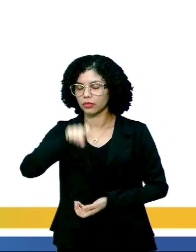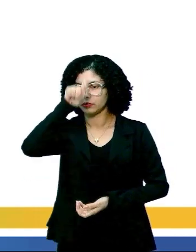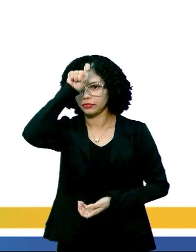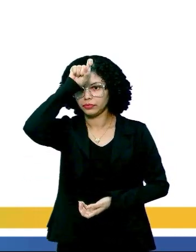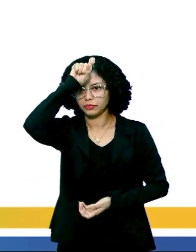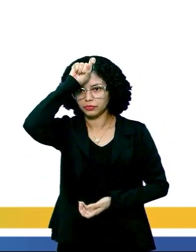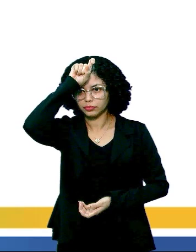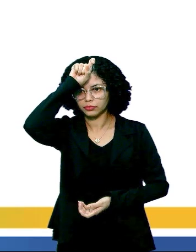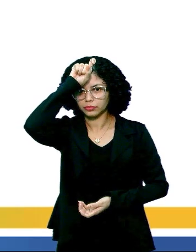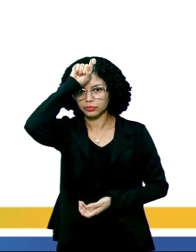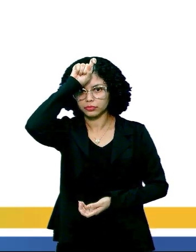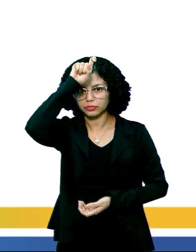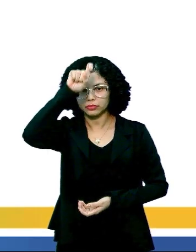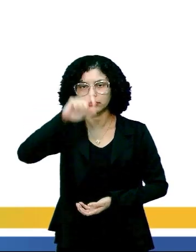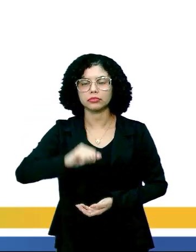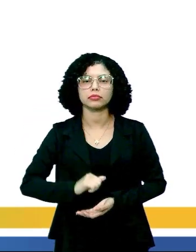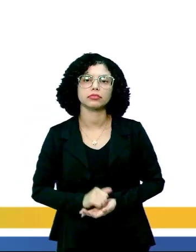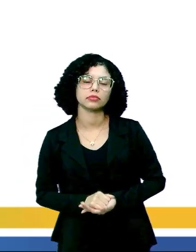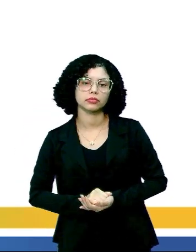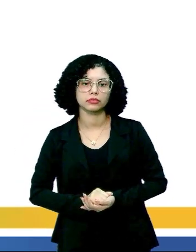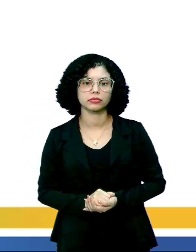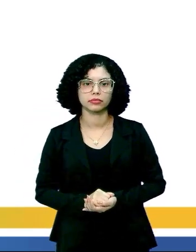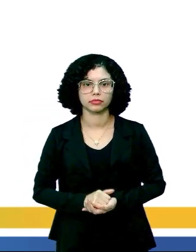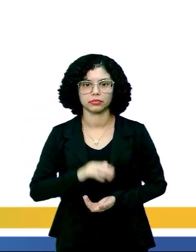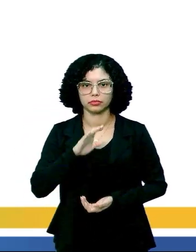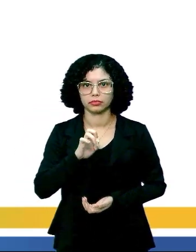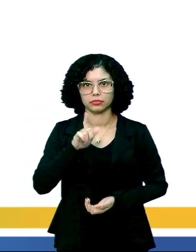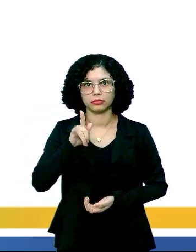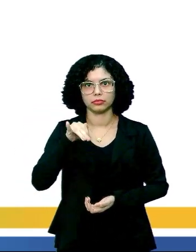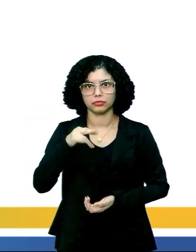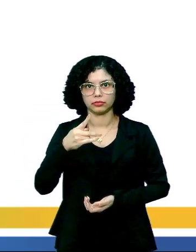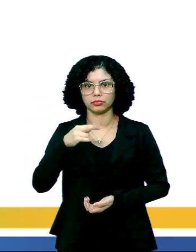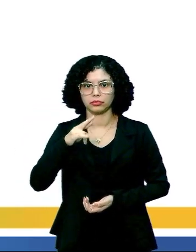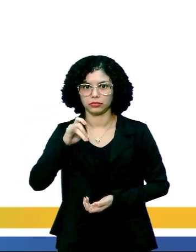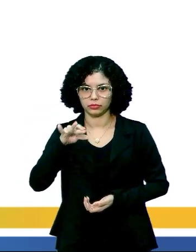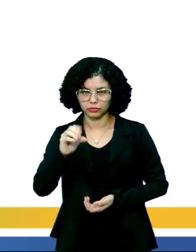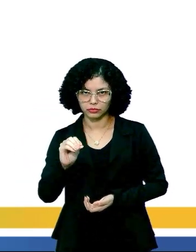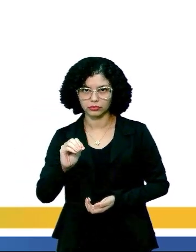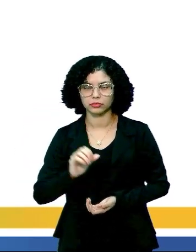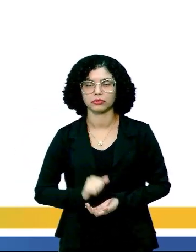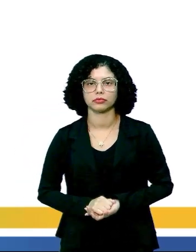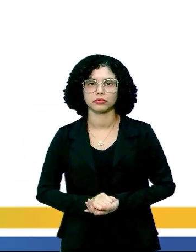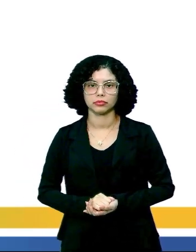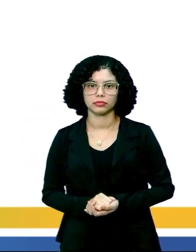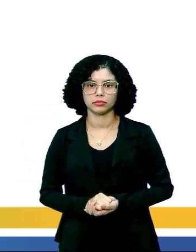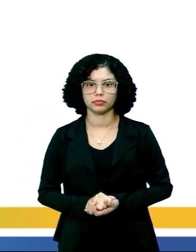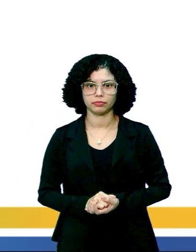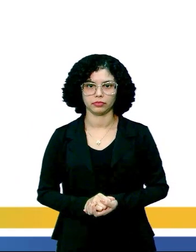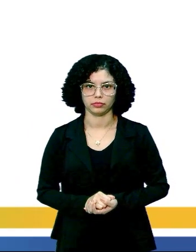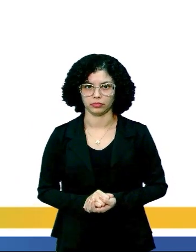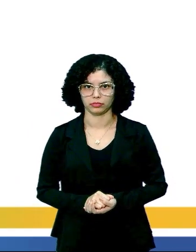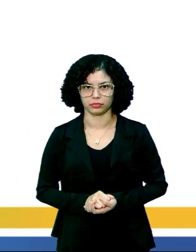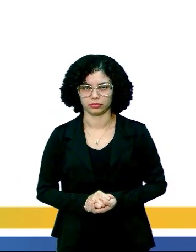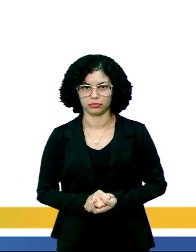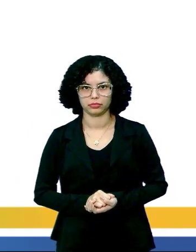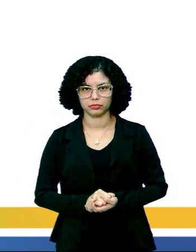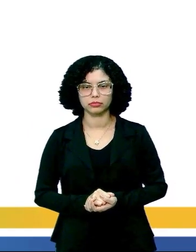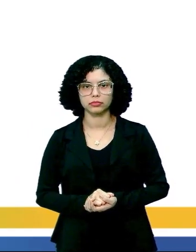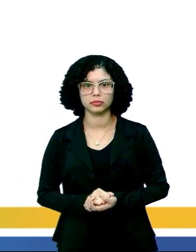Egypt, Egito, e quem nasceu no Egito é Egyptian, ou